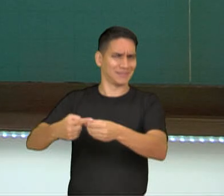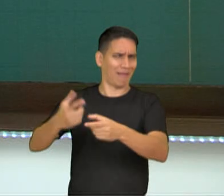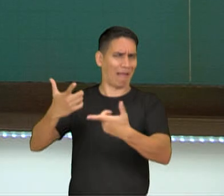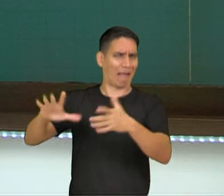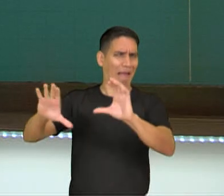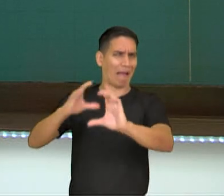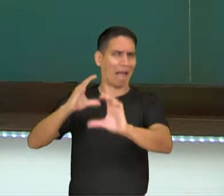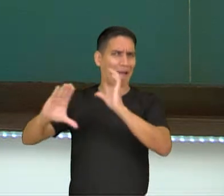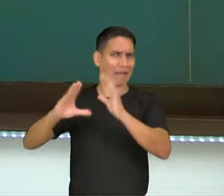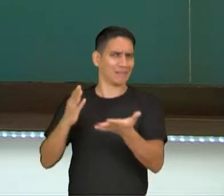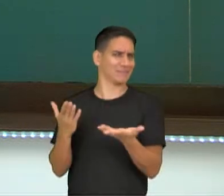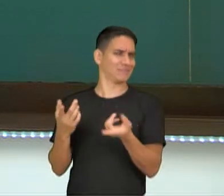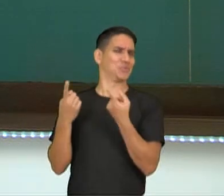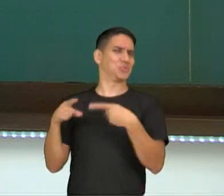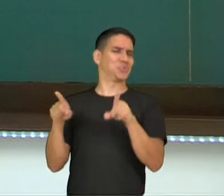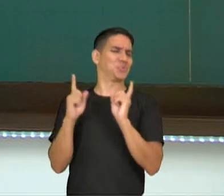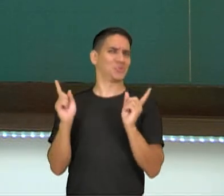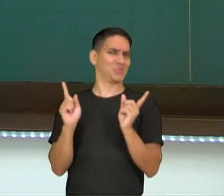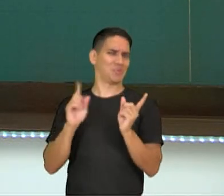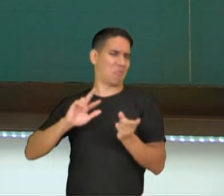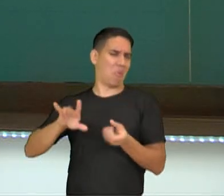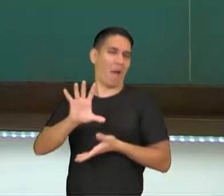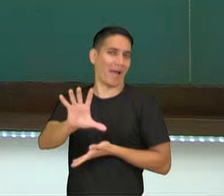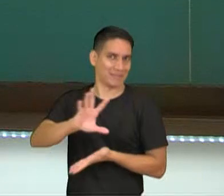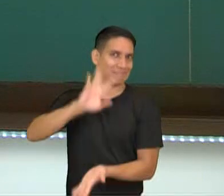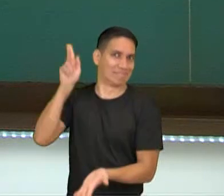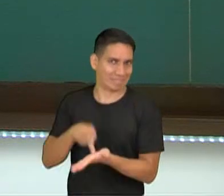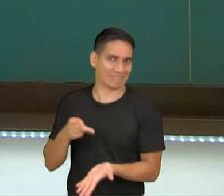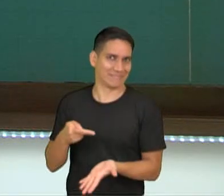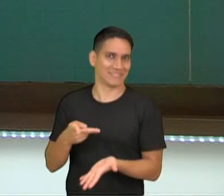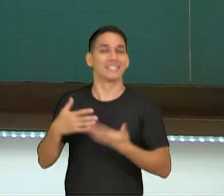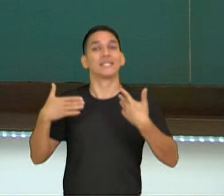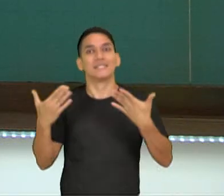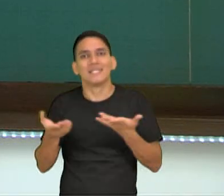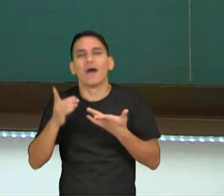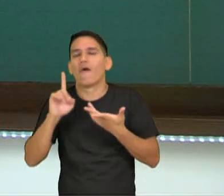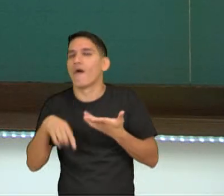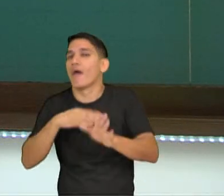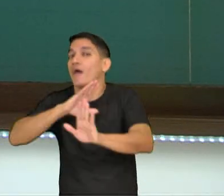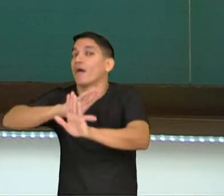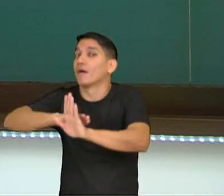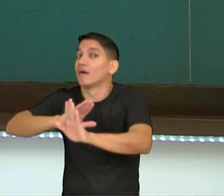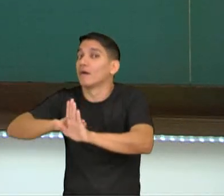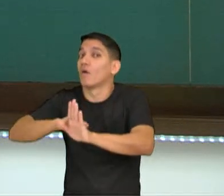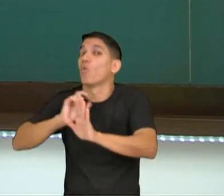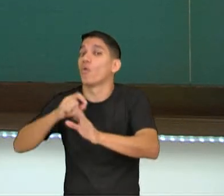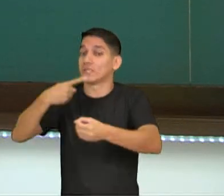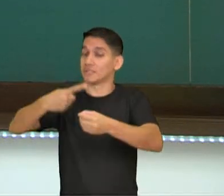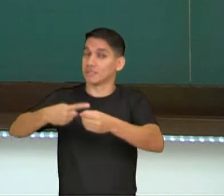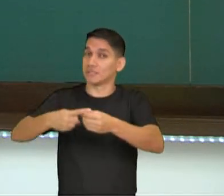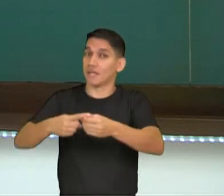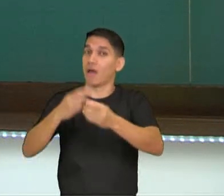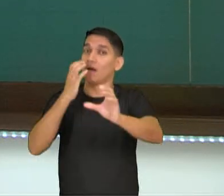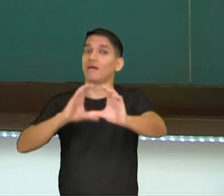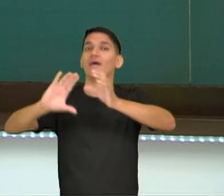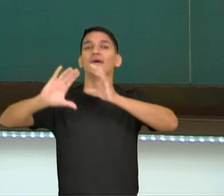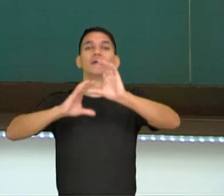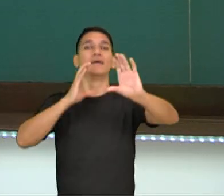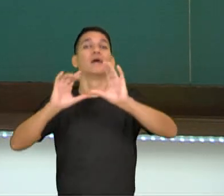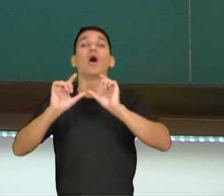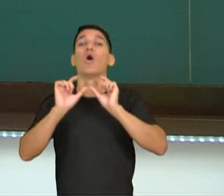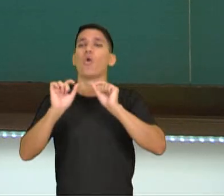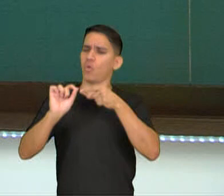sentido denotativo, no sentido literal, real. Né? Então, se foi denominada de cidade canção, canção aqui ocupa